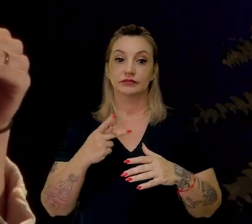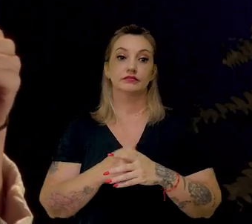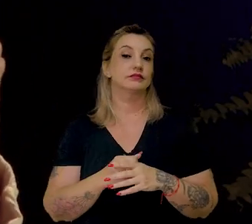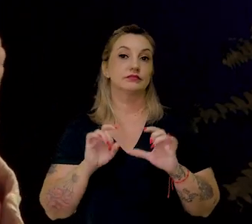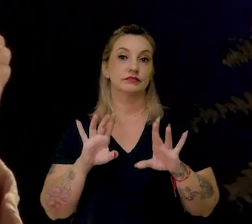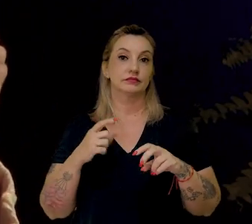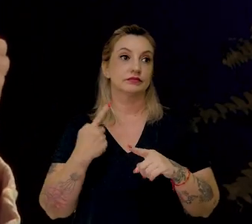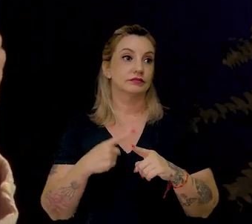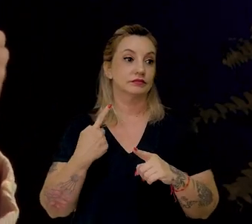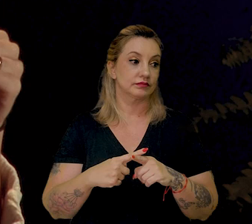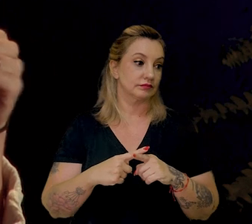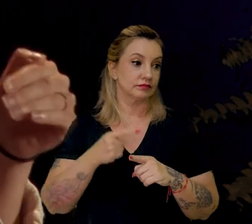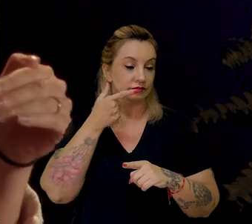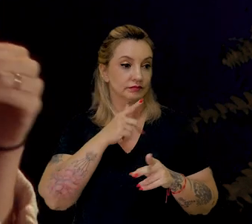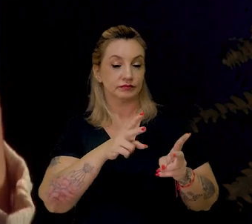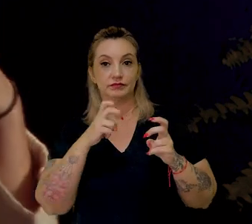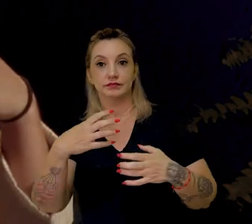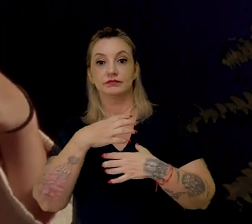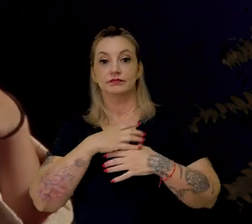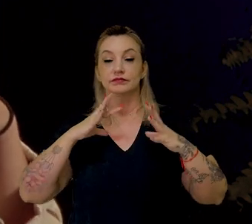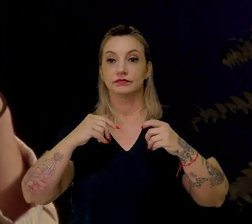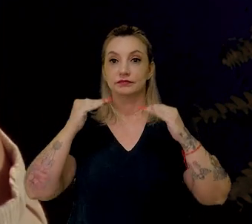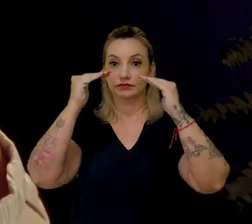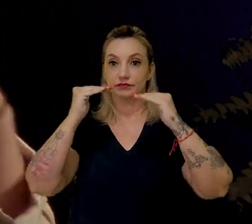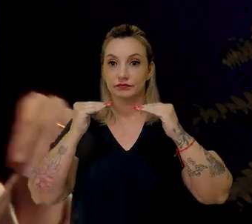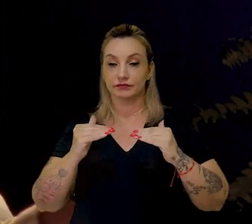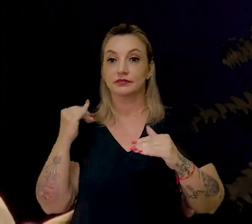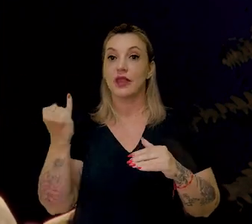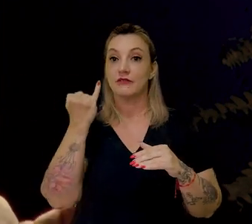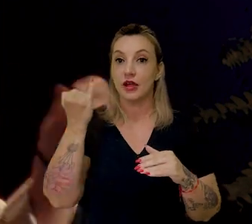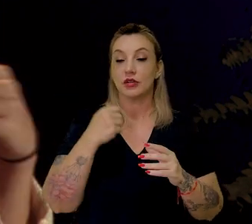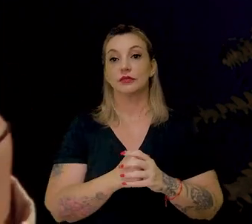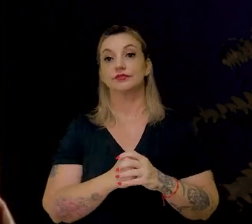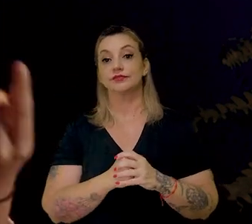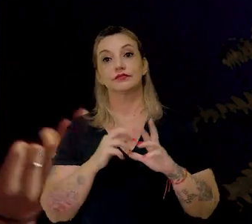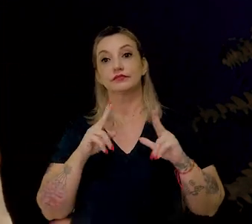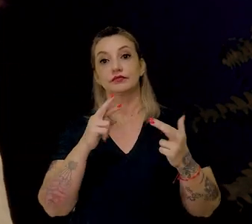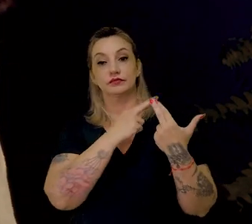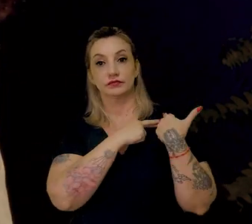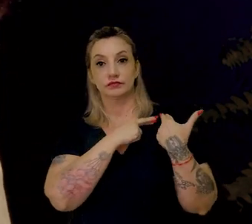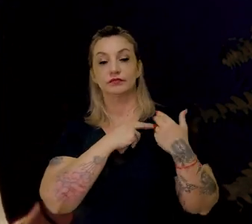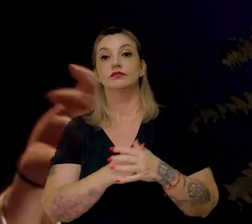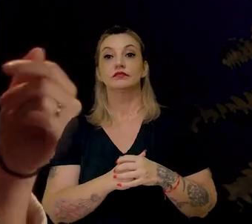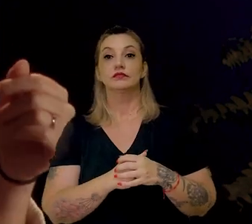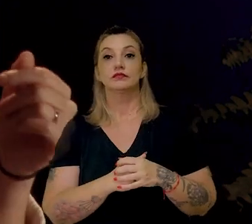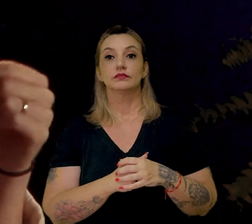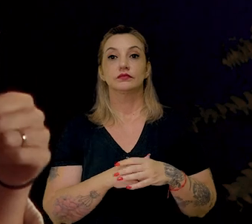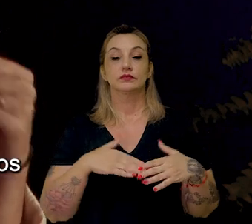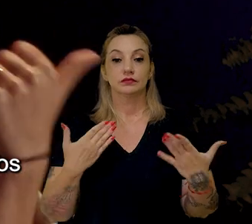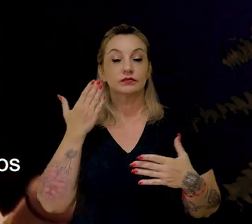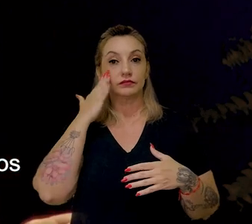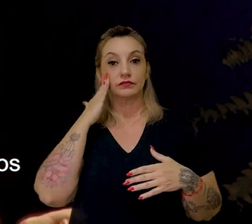e não é só porque a empresa não consegue ver o impacto em toda a cadeia de valor dela que ela não é responsável por então